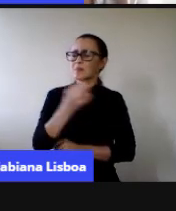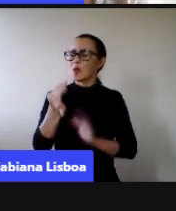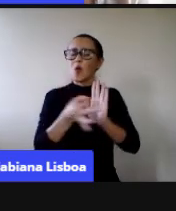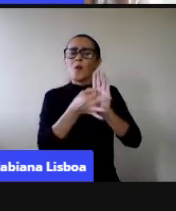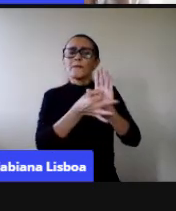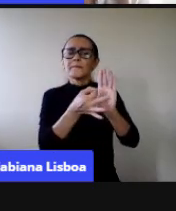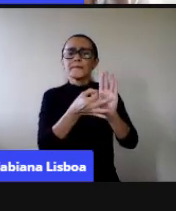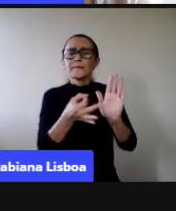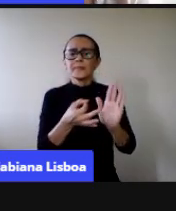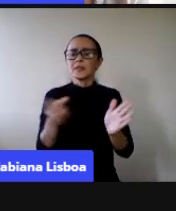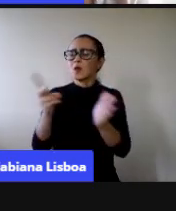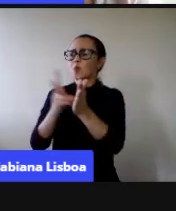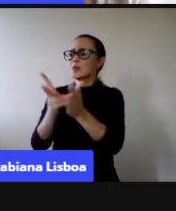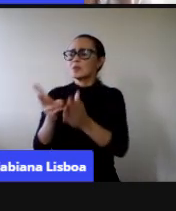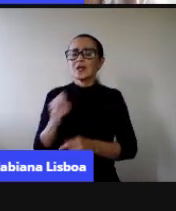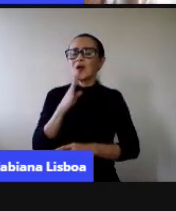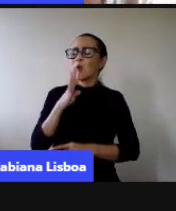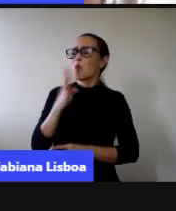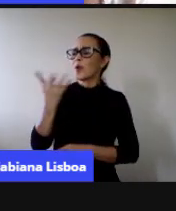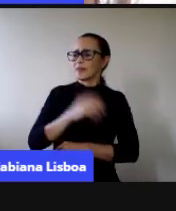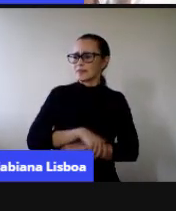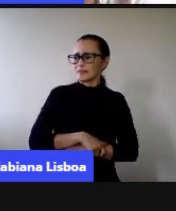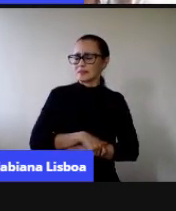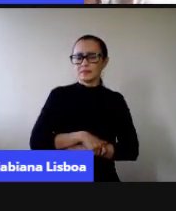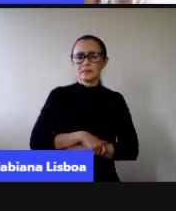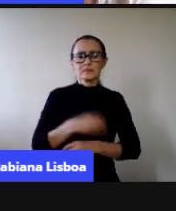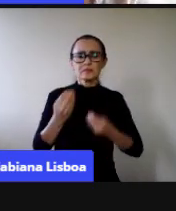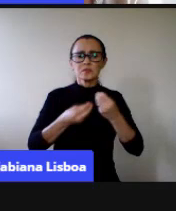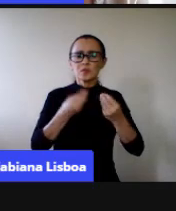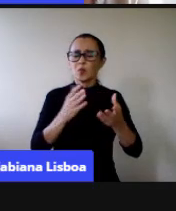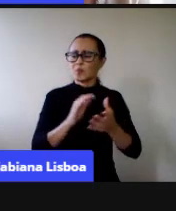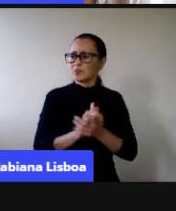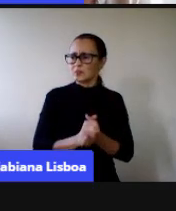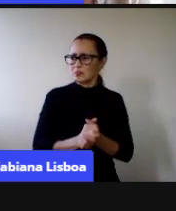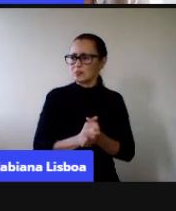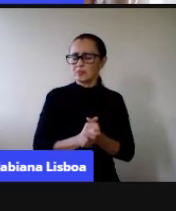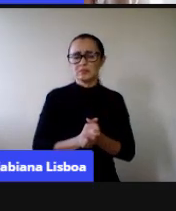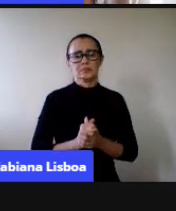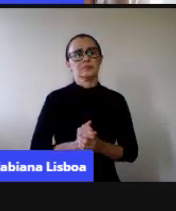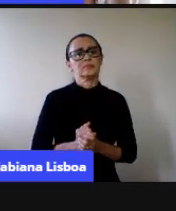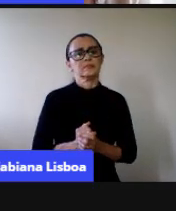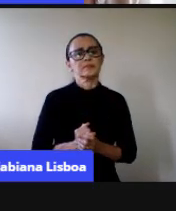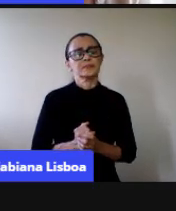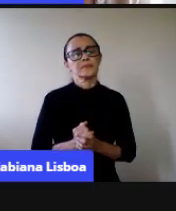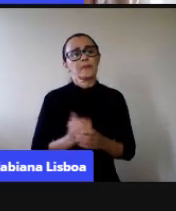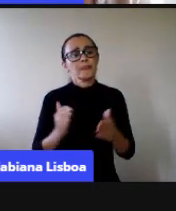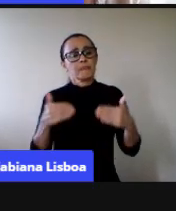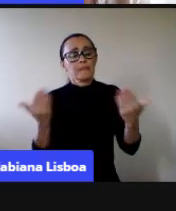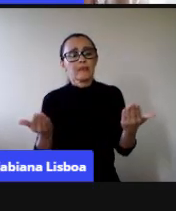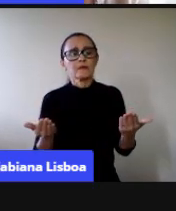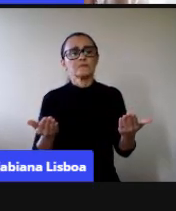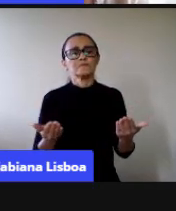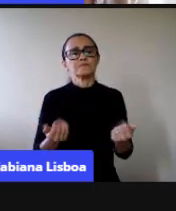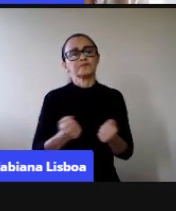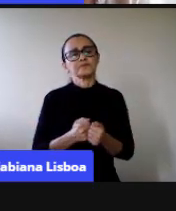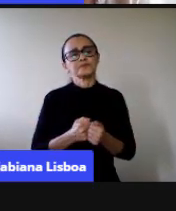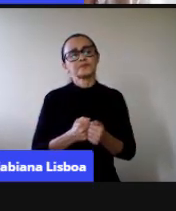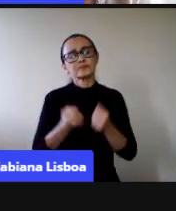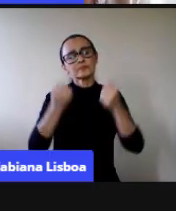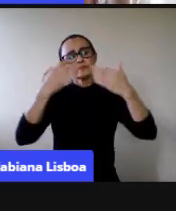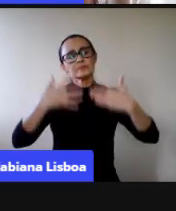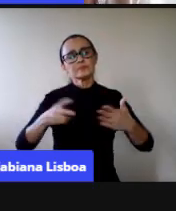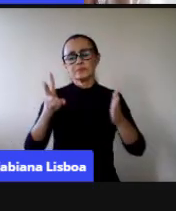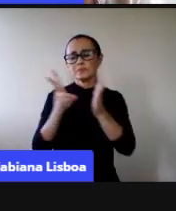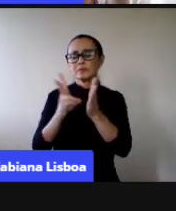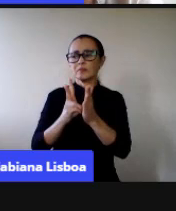se não conhecem, né? Tiram a opinião de um povo, sendo que não conhecem. Então, quando falamos de indígena, o que sabemos sobre